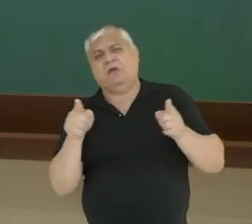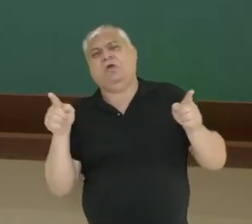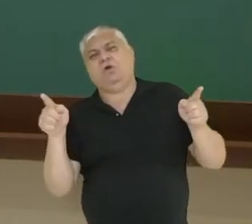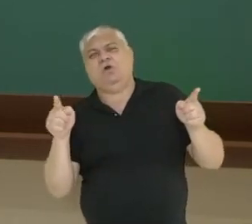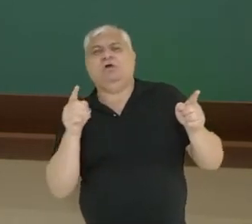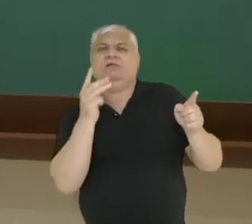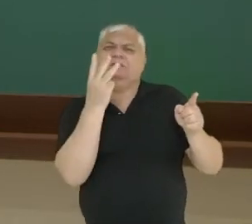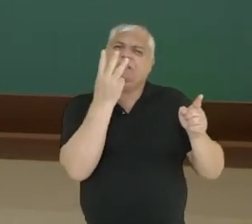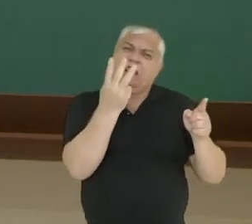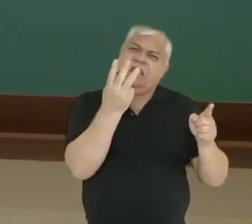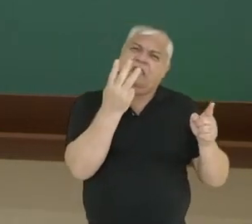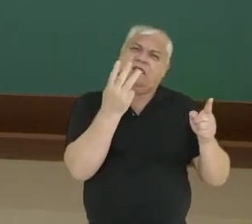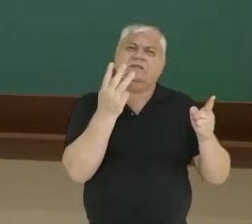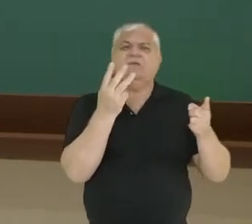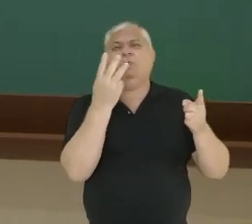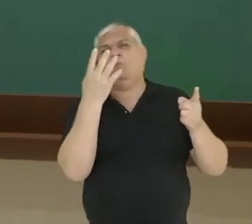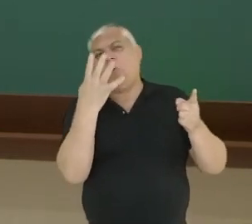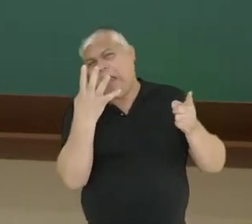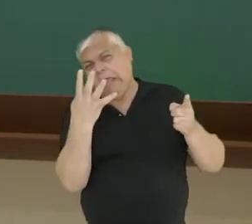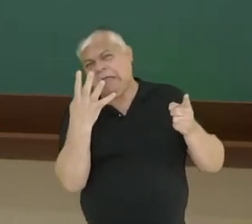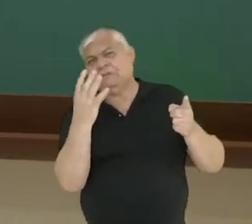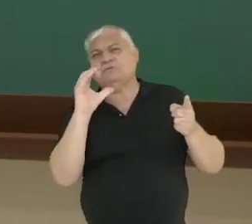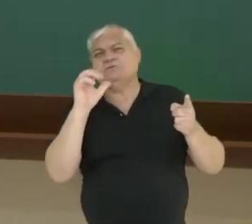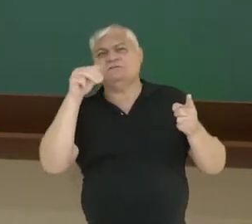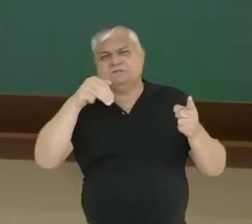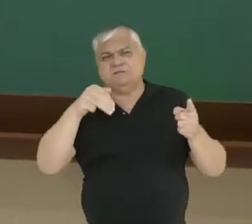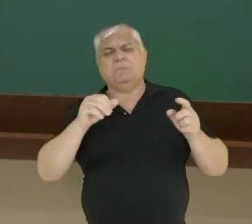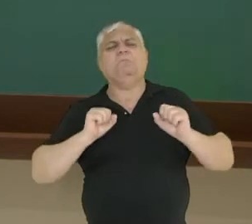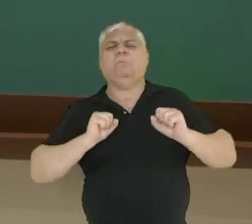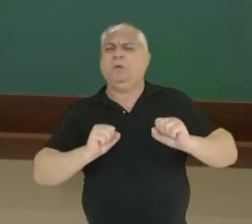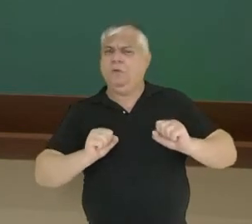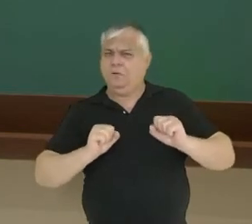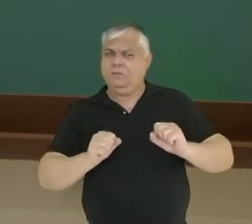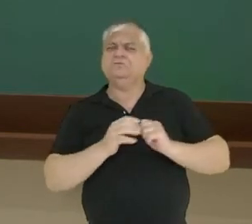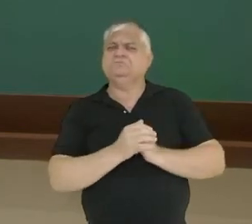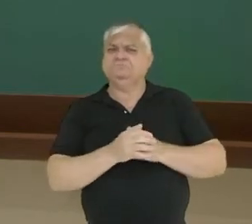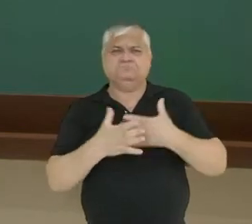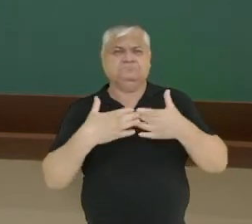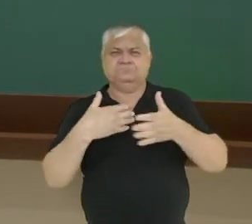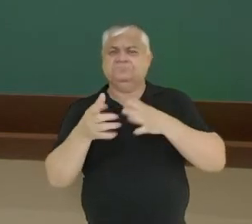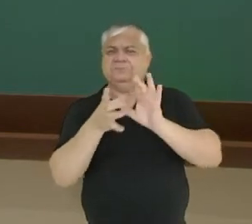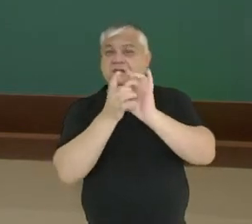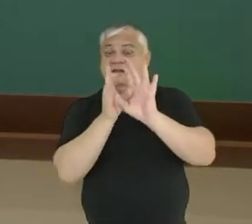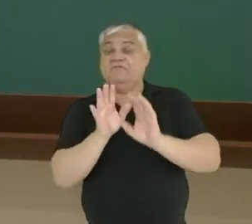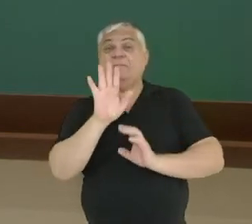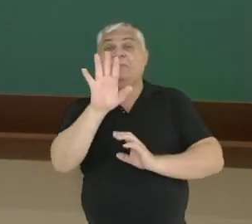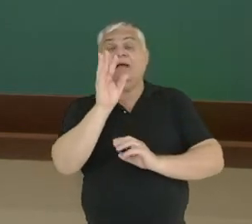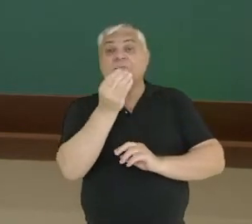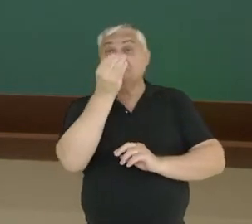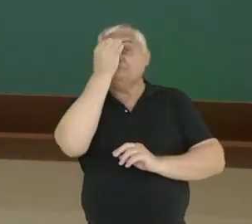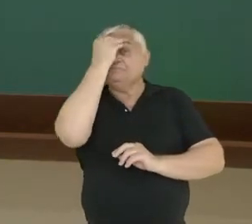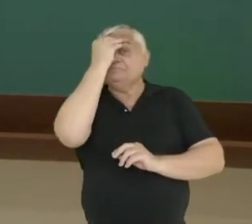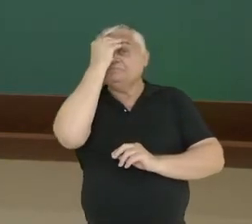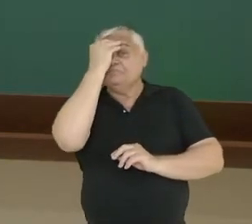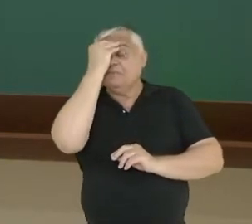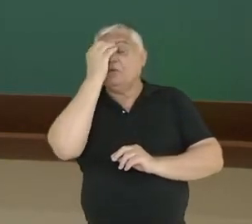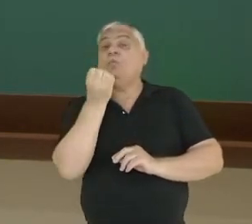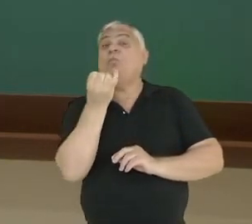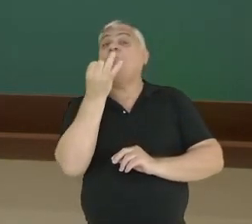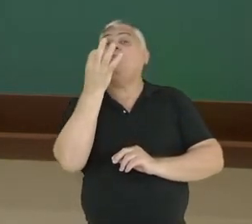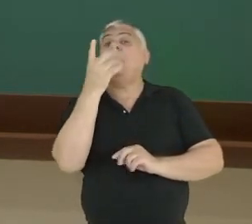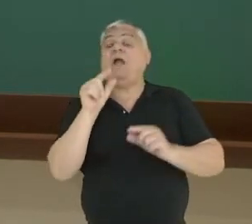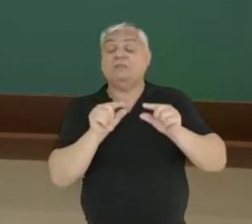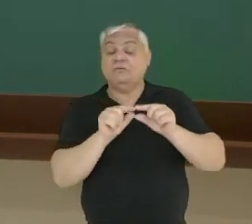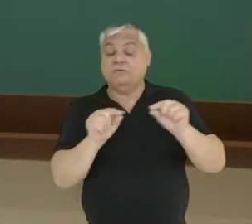3 centímetros, 4 centímetros, também pode, tá? Só guarde bem o valor da medida que